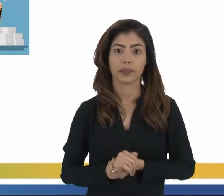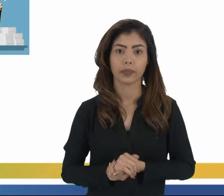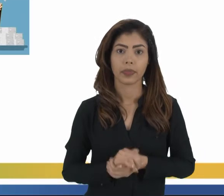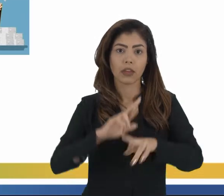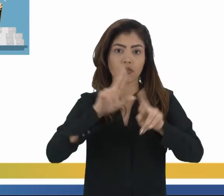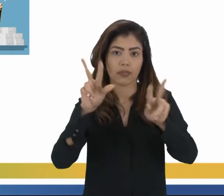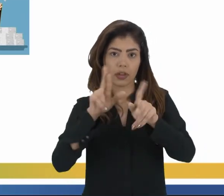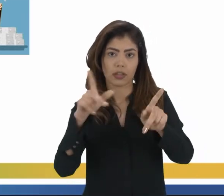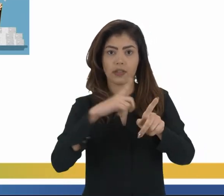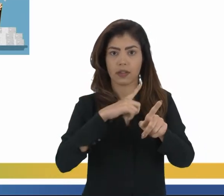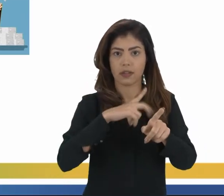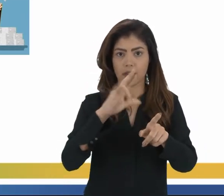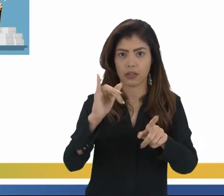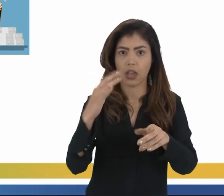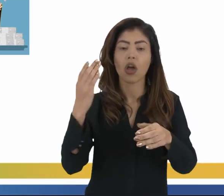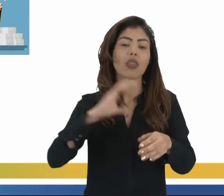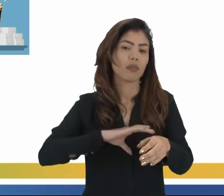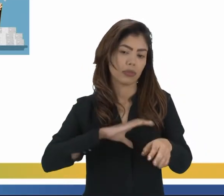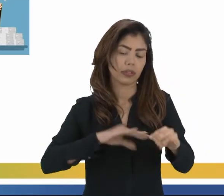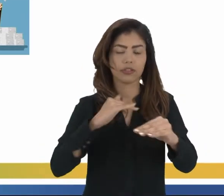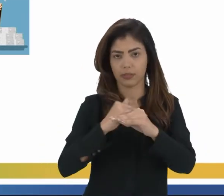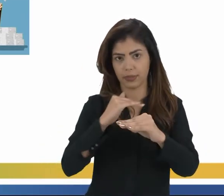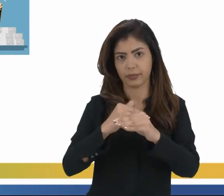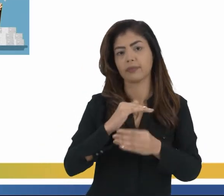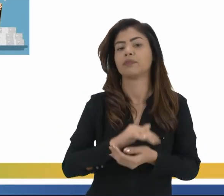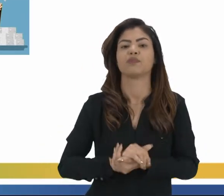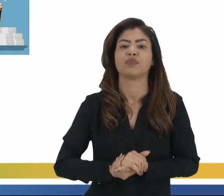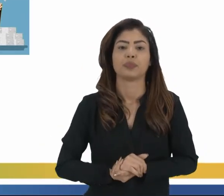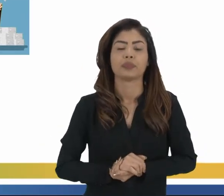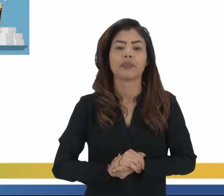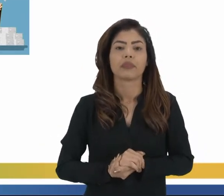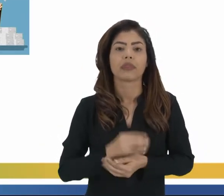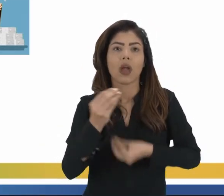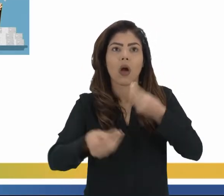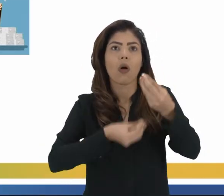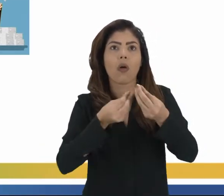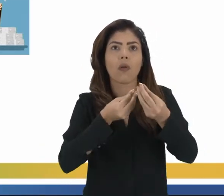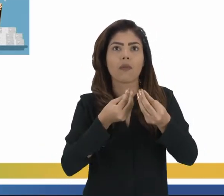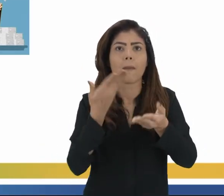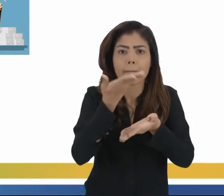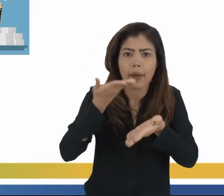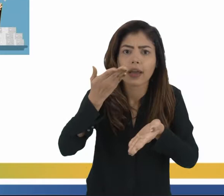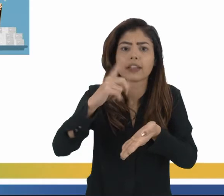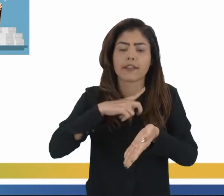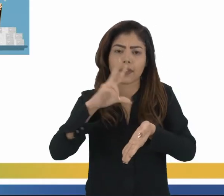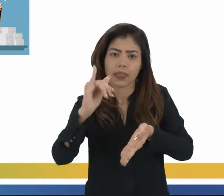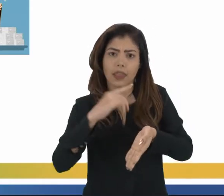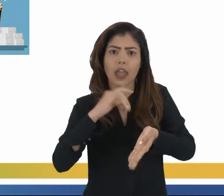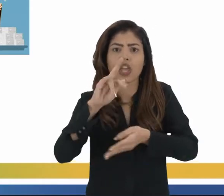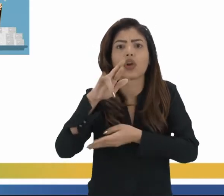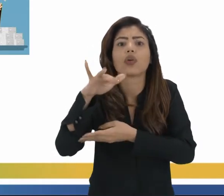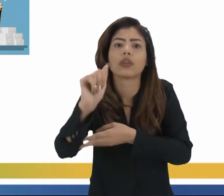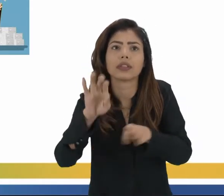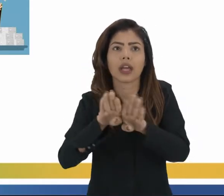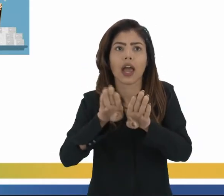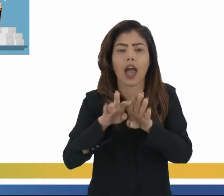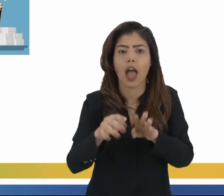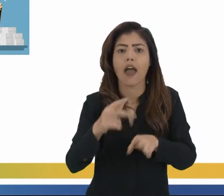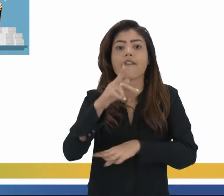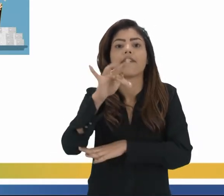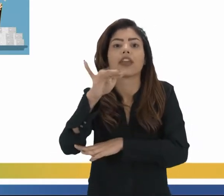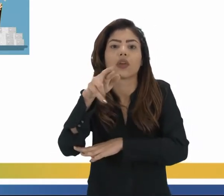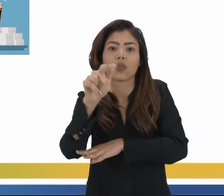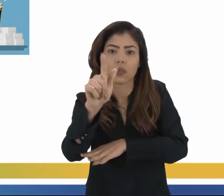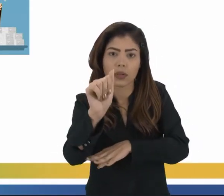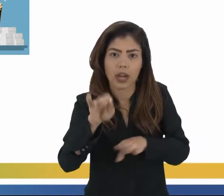E essa diferença vai ter também dentro da língua portuguesa. Como definição, nós temos aí: ironia, figura que